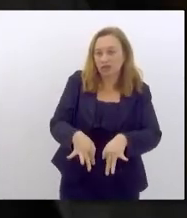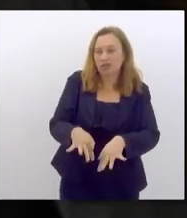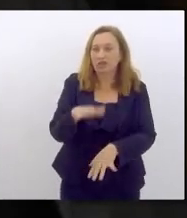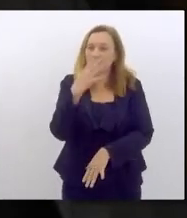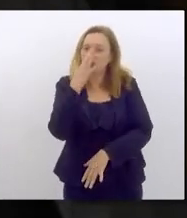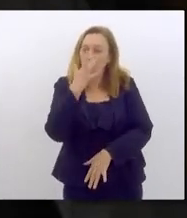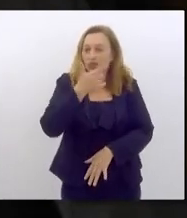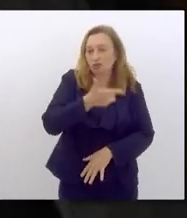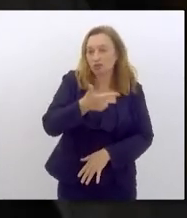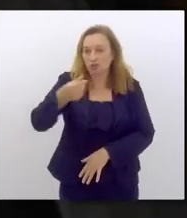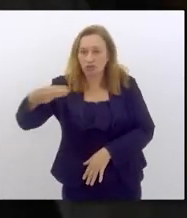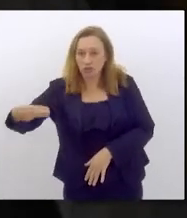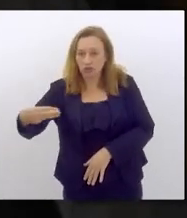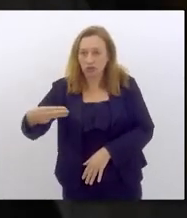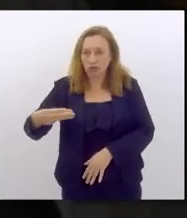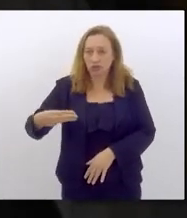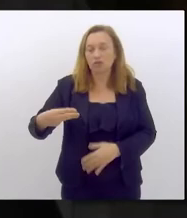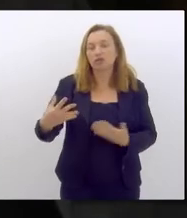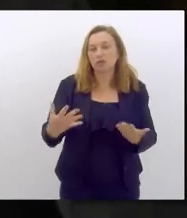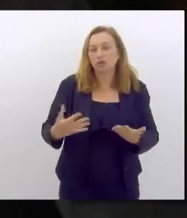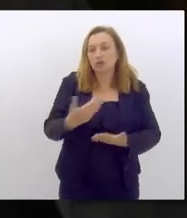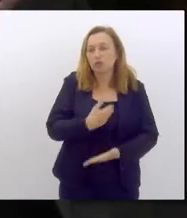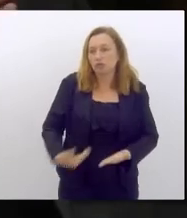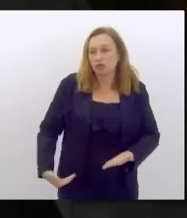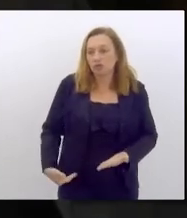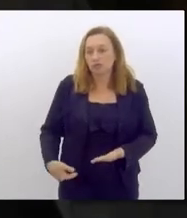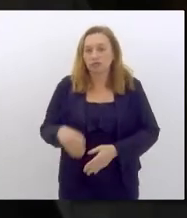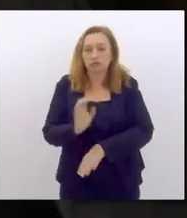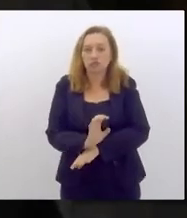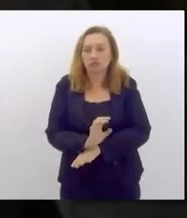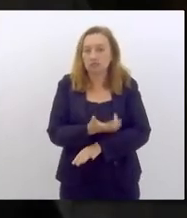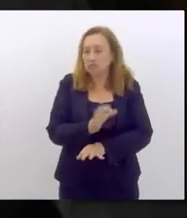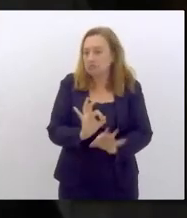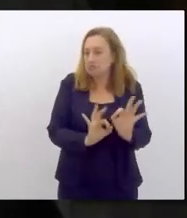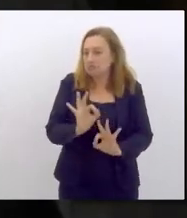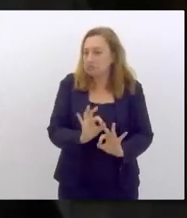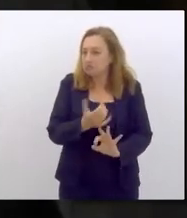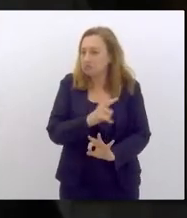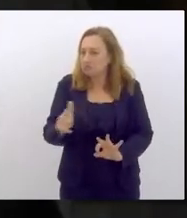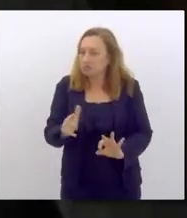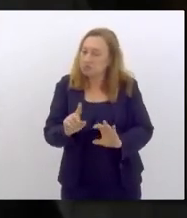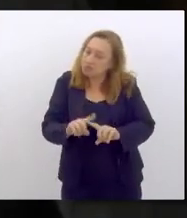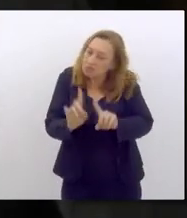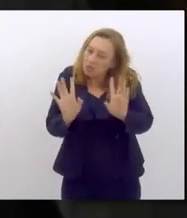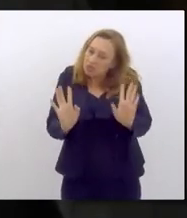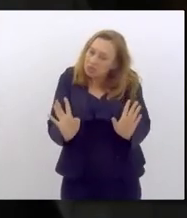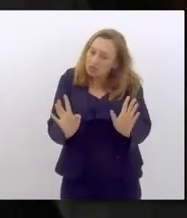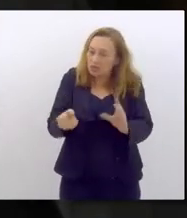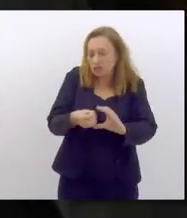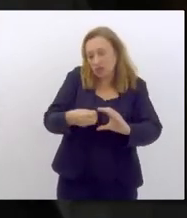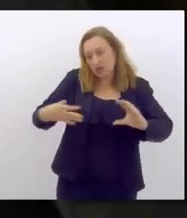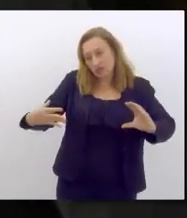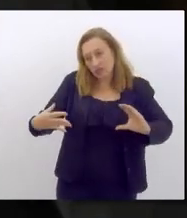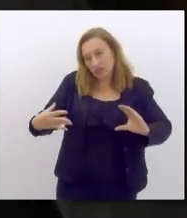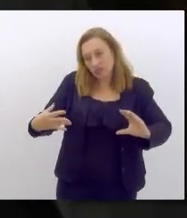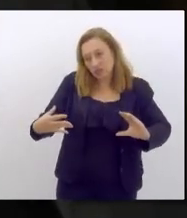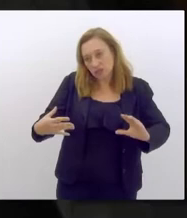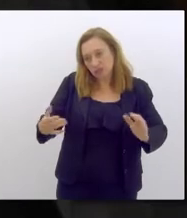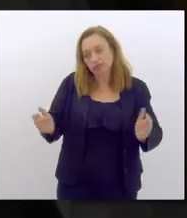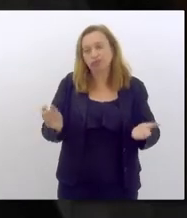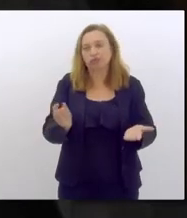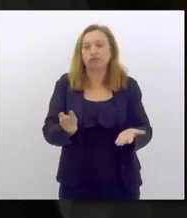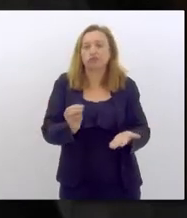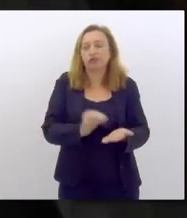é uma licitação complexa e o governo do Estado não tem sequer um plano. Mas isso é da característica desse